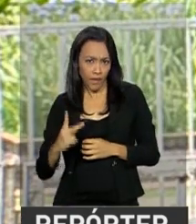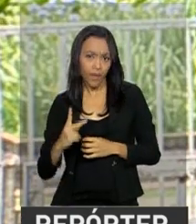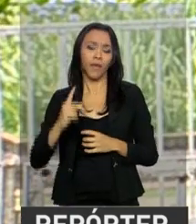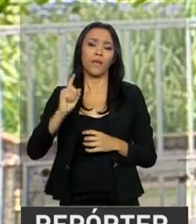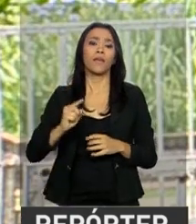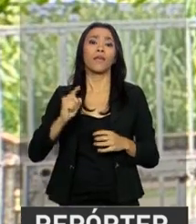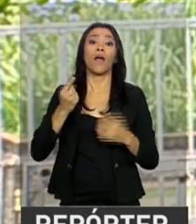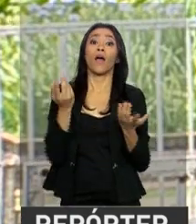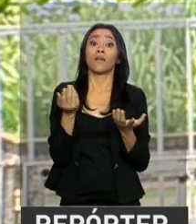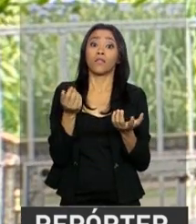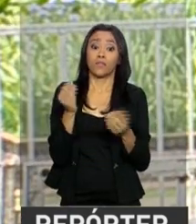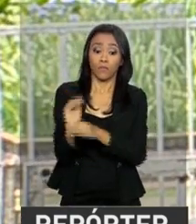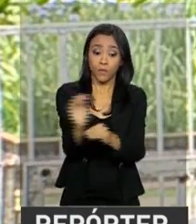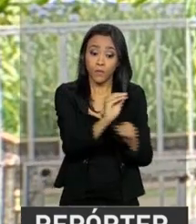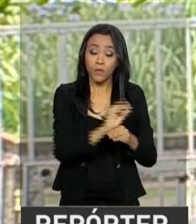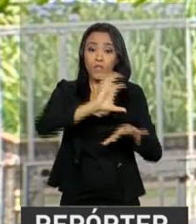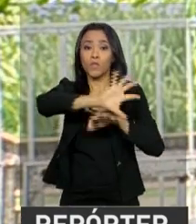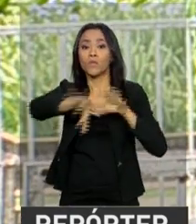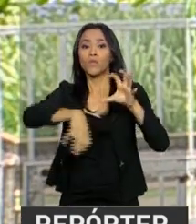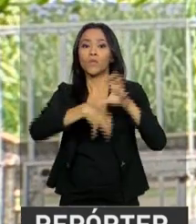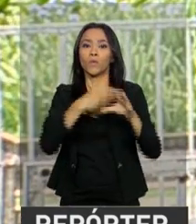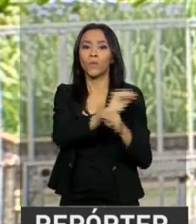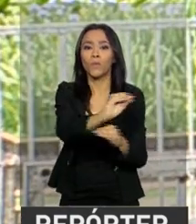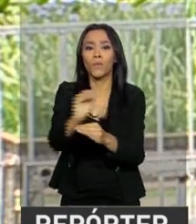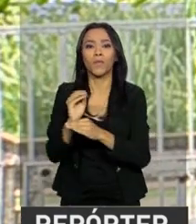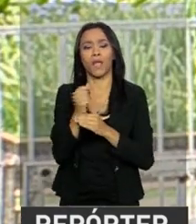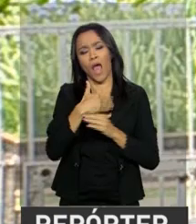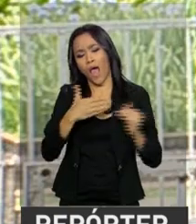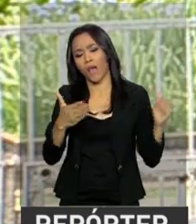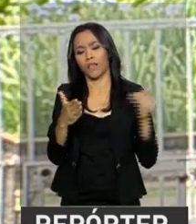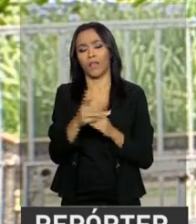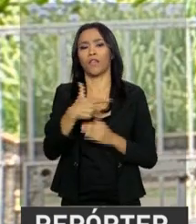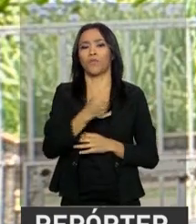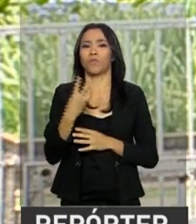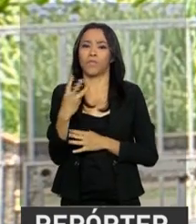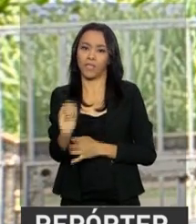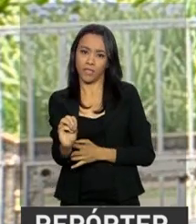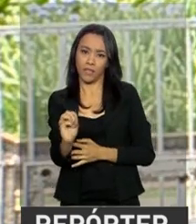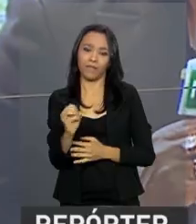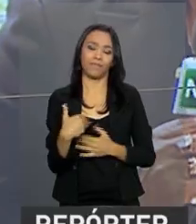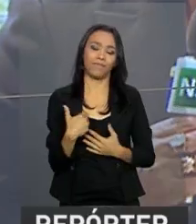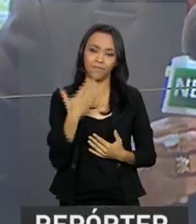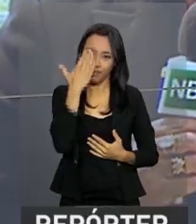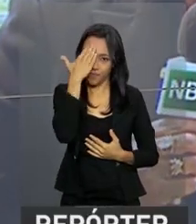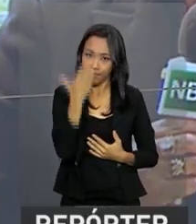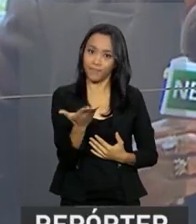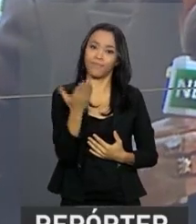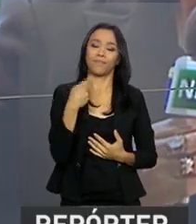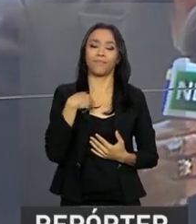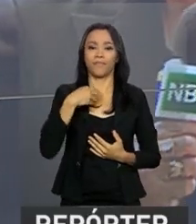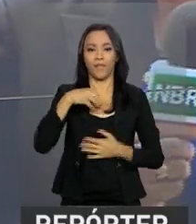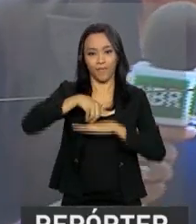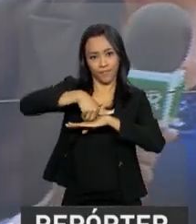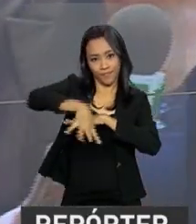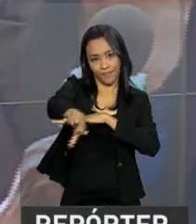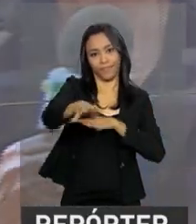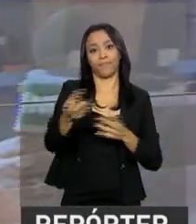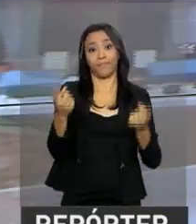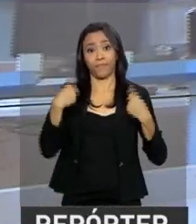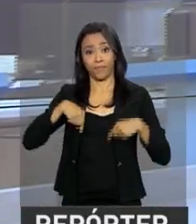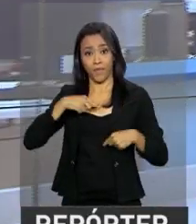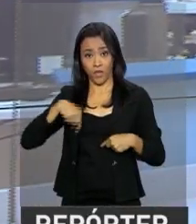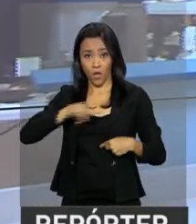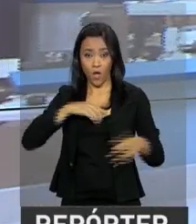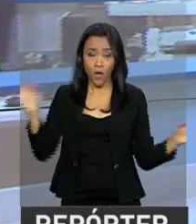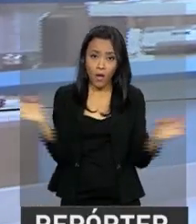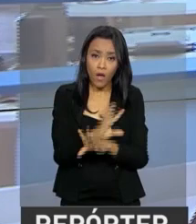para o desenvolvimento sustentável em 2030 Leandro é com você obrigado Mara pel pelas suas informações e nós ficamos